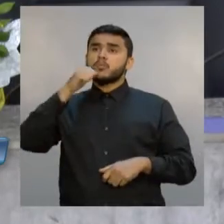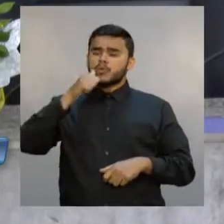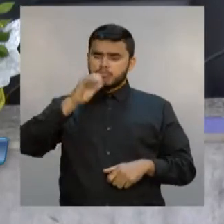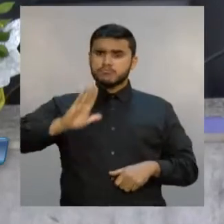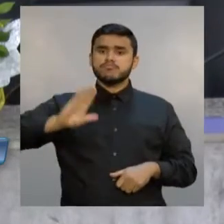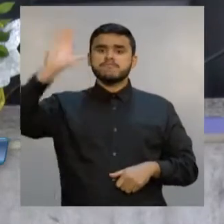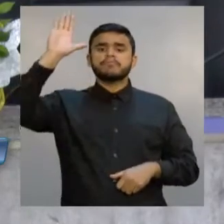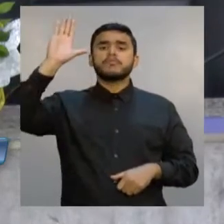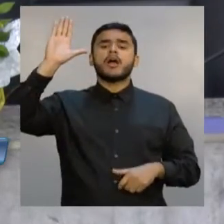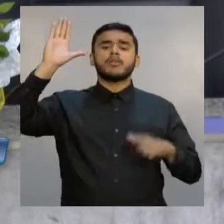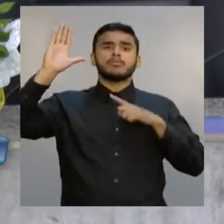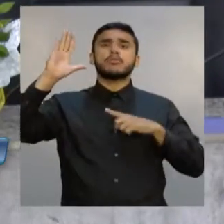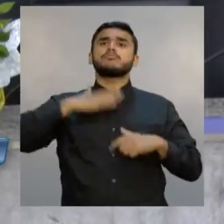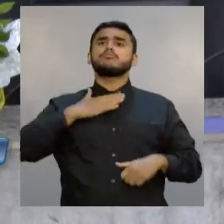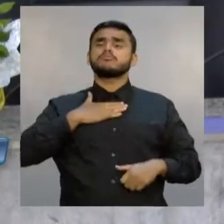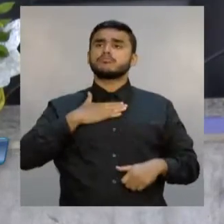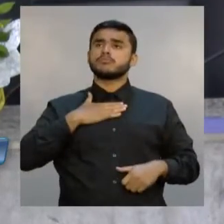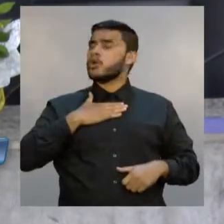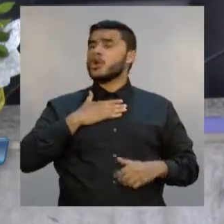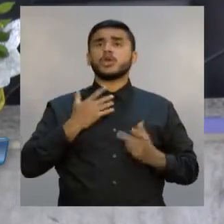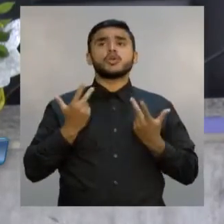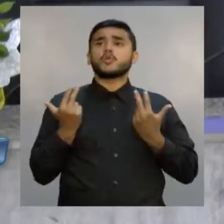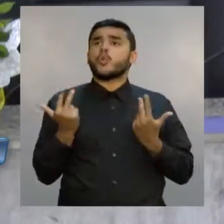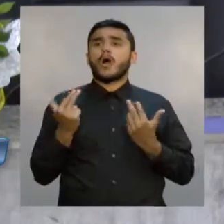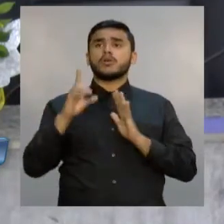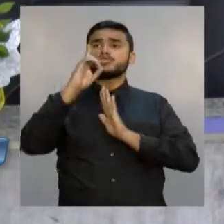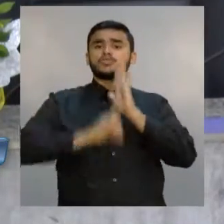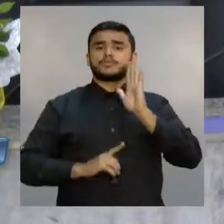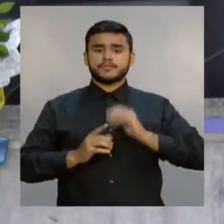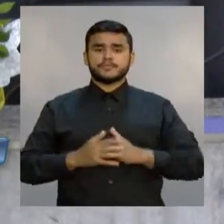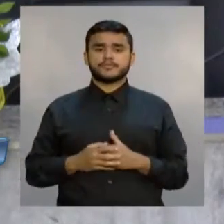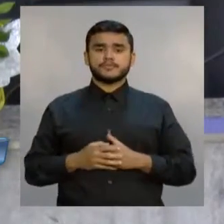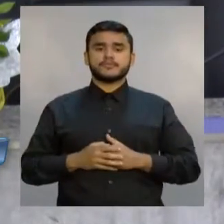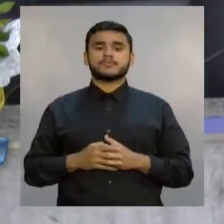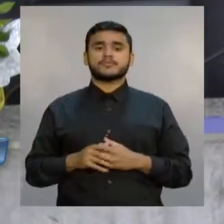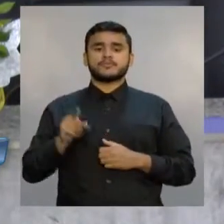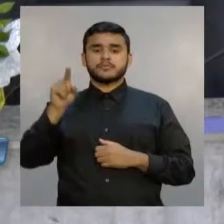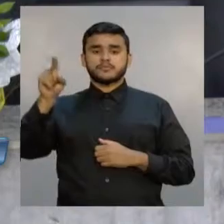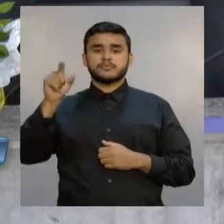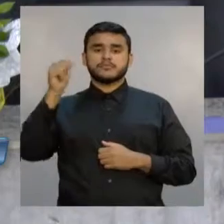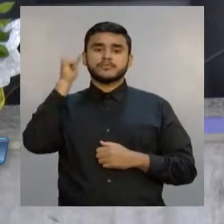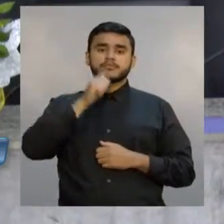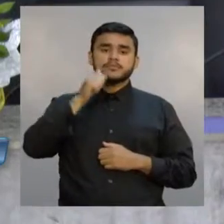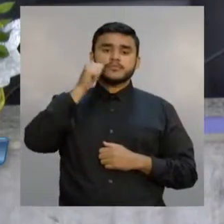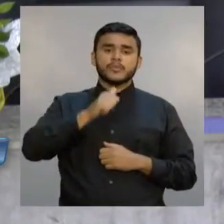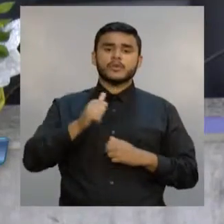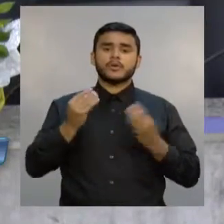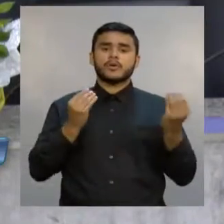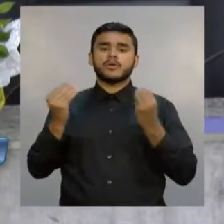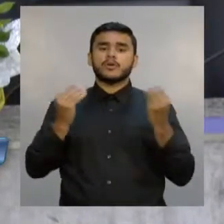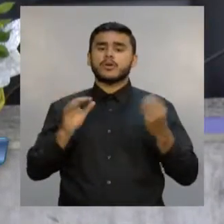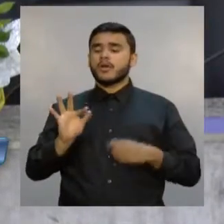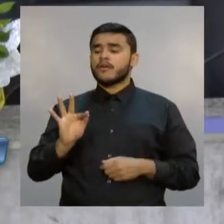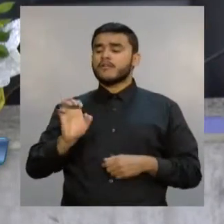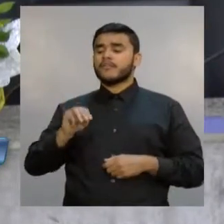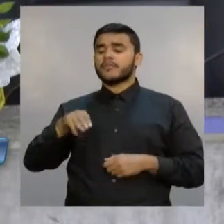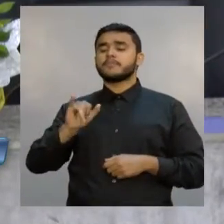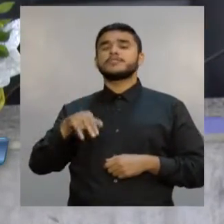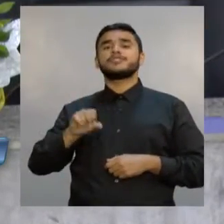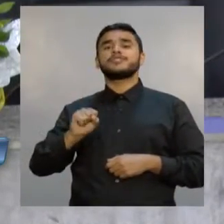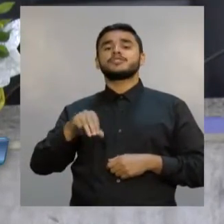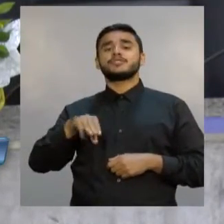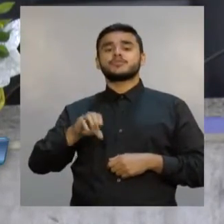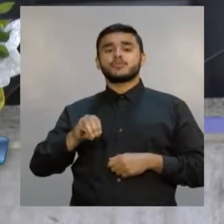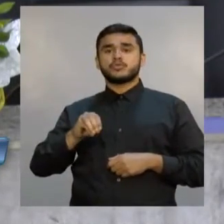vez e voz. Penso muito diferente de Vossa Excelência a respeito de mulheres, a respeito de feminismo, serei a